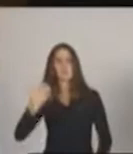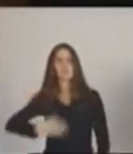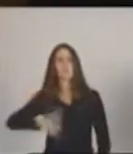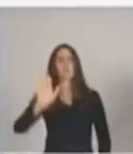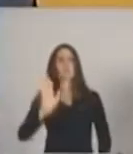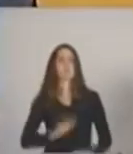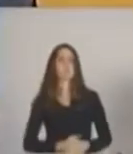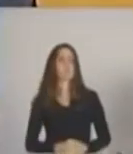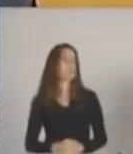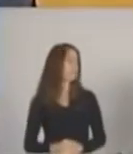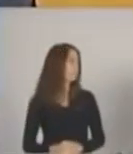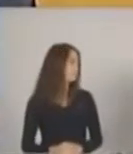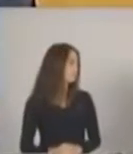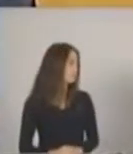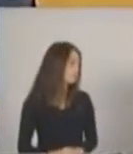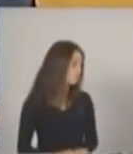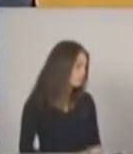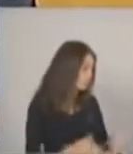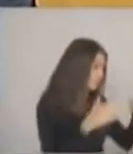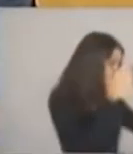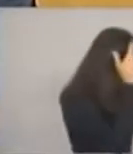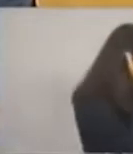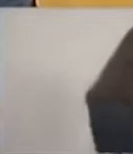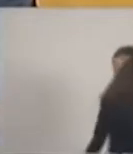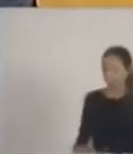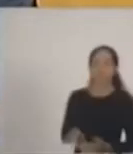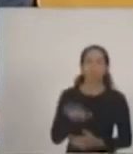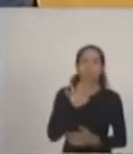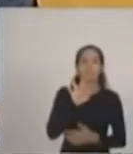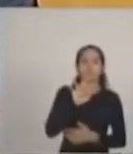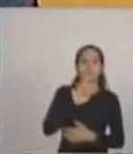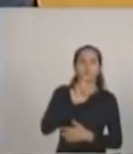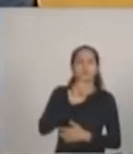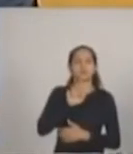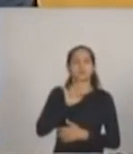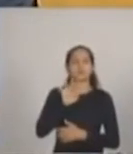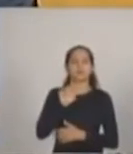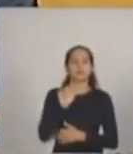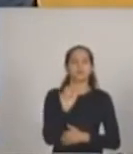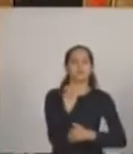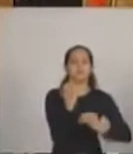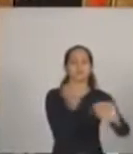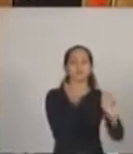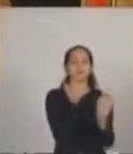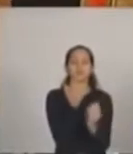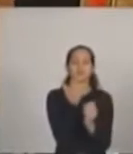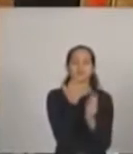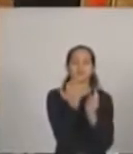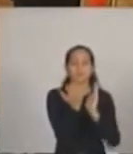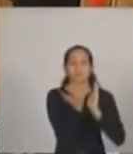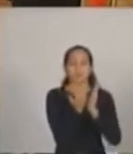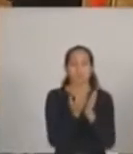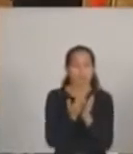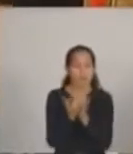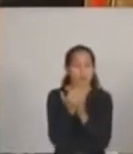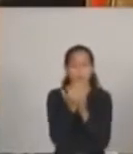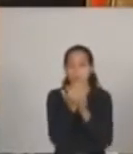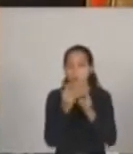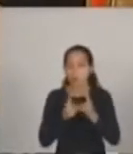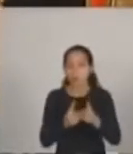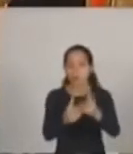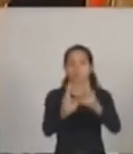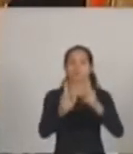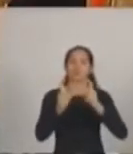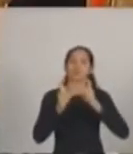Deputado Freitas. Sugeri a Vossa Excelência que nós possamos estender essa sessão até a votação dessa matéria por